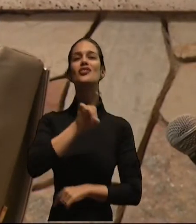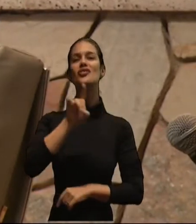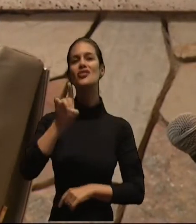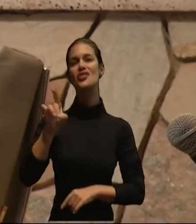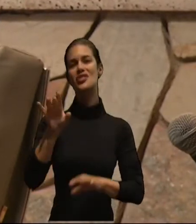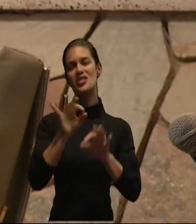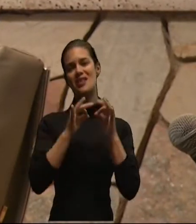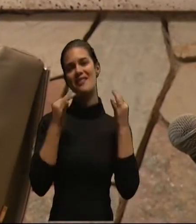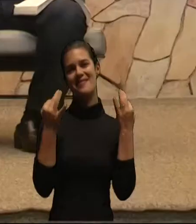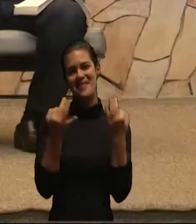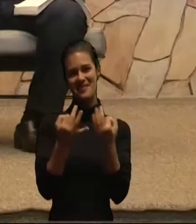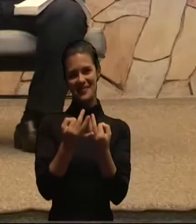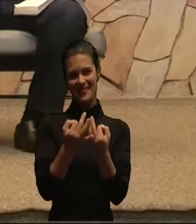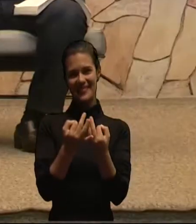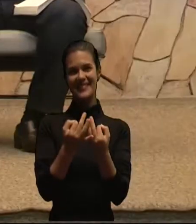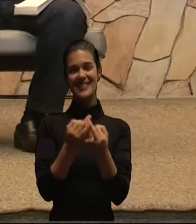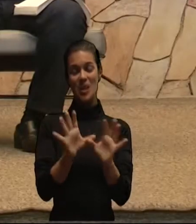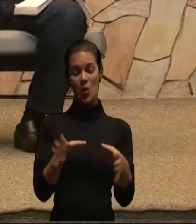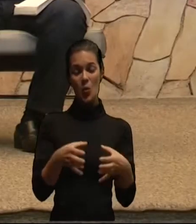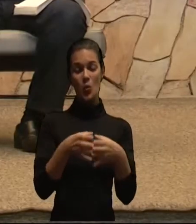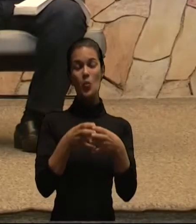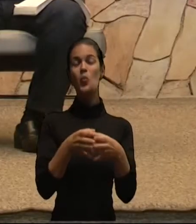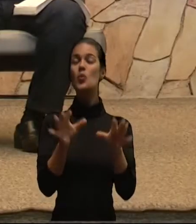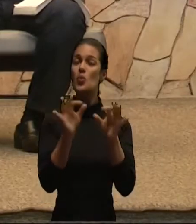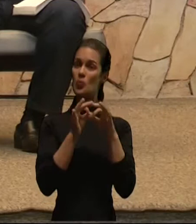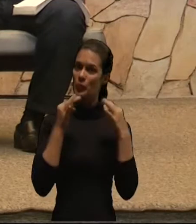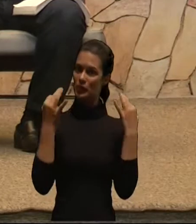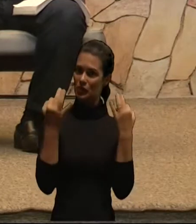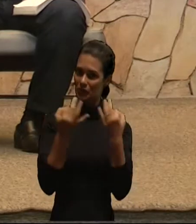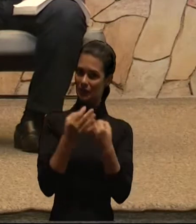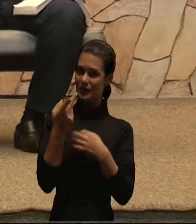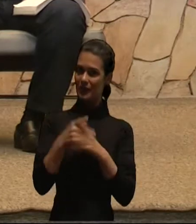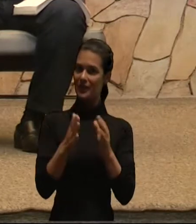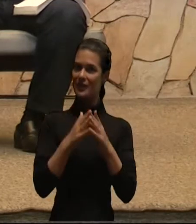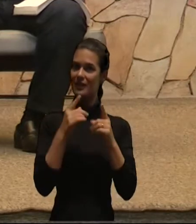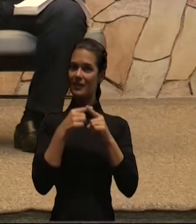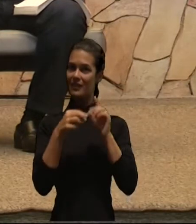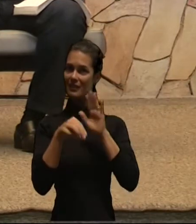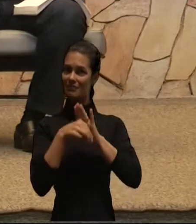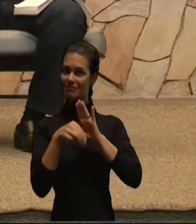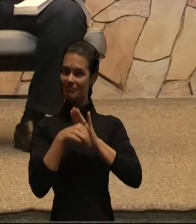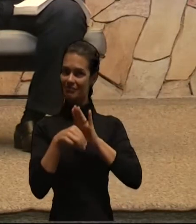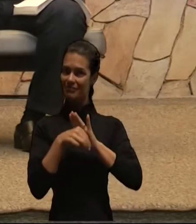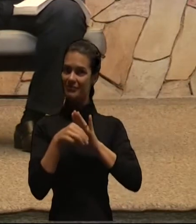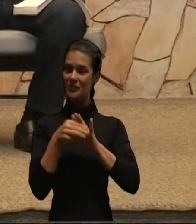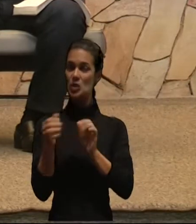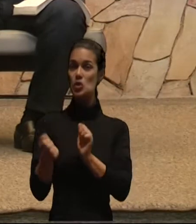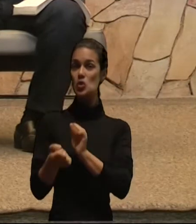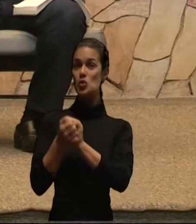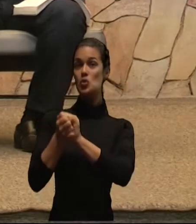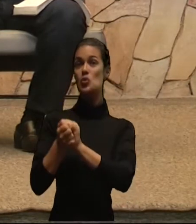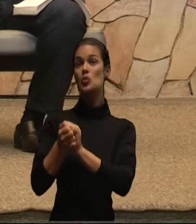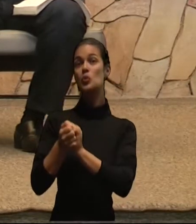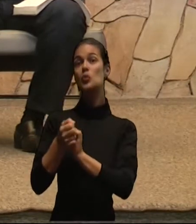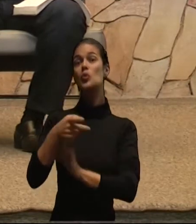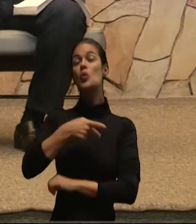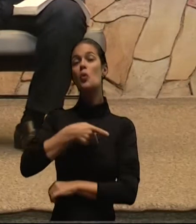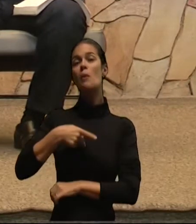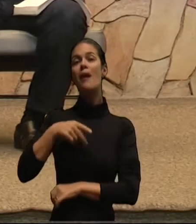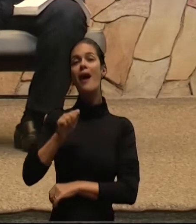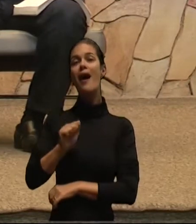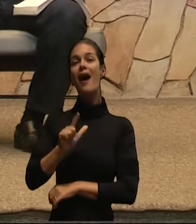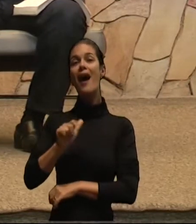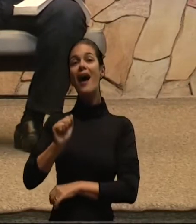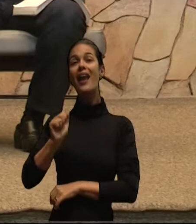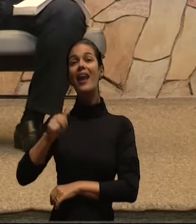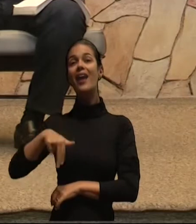o Ministério de Oração, Ministério com Família, sobre uma importante assessoria do pastor Alain, 30 dias ininterruptos